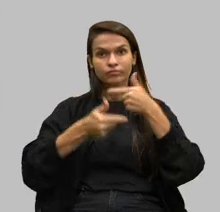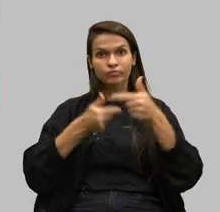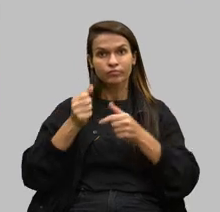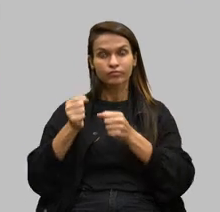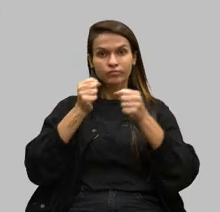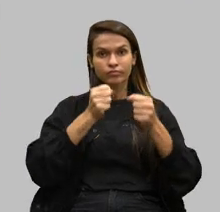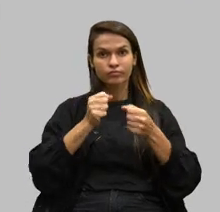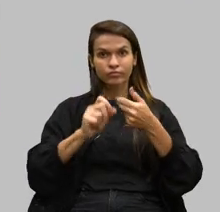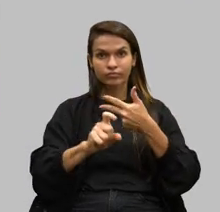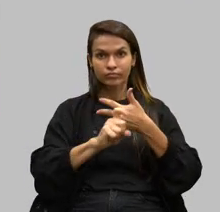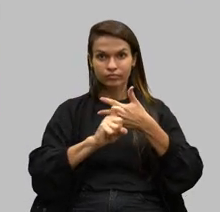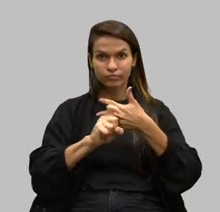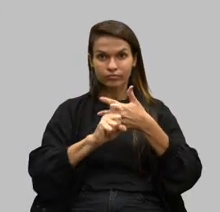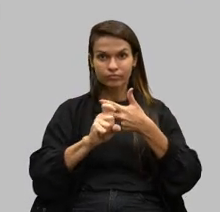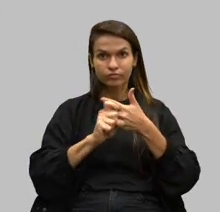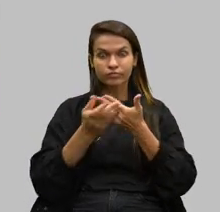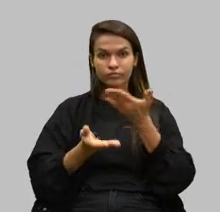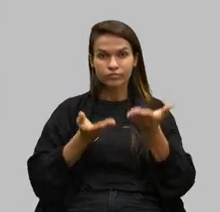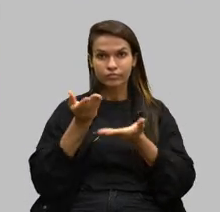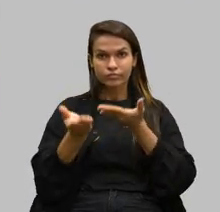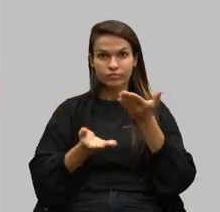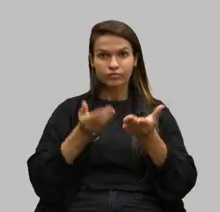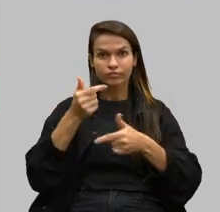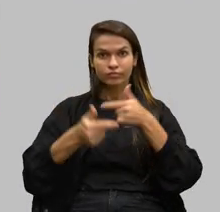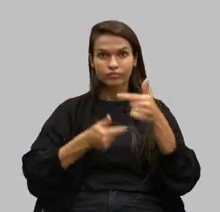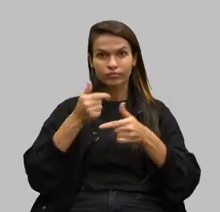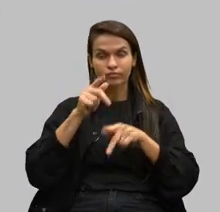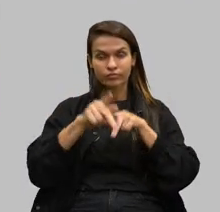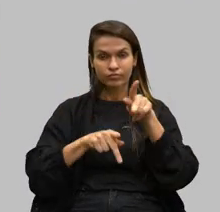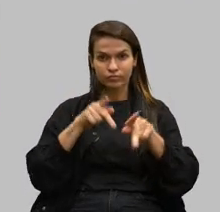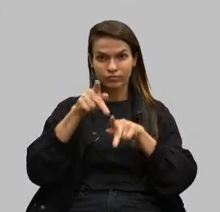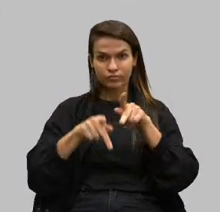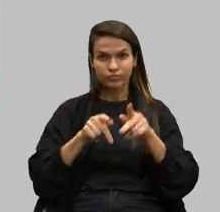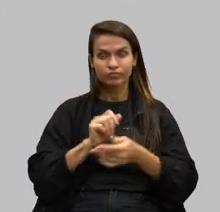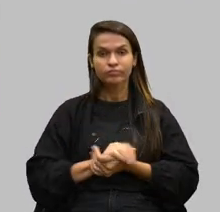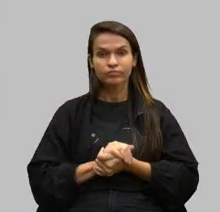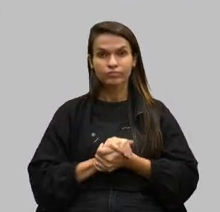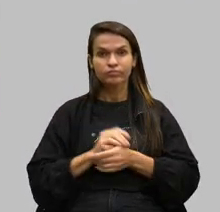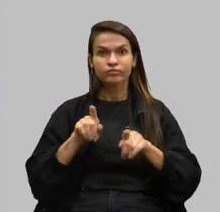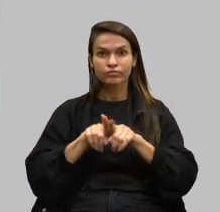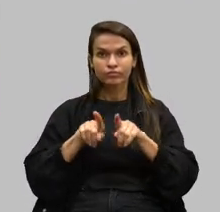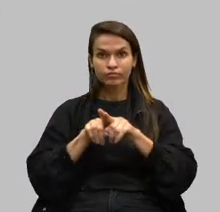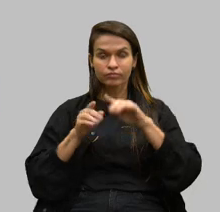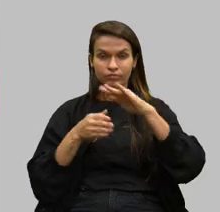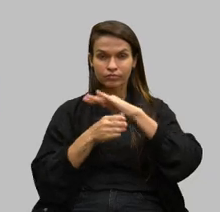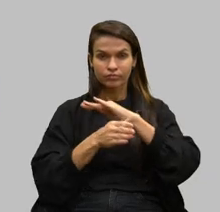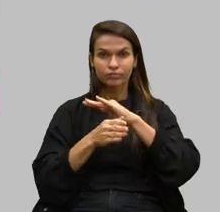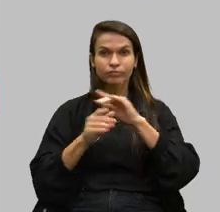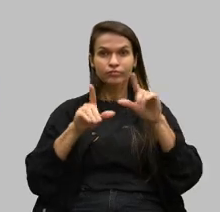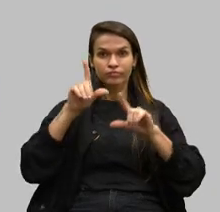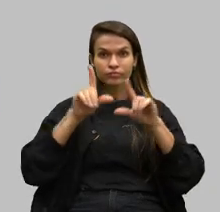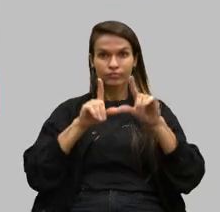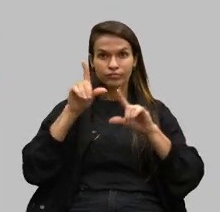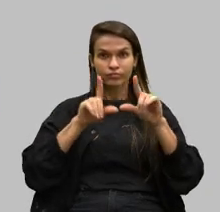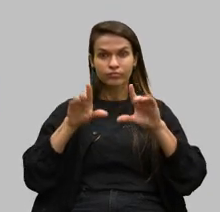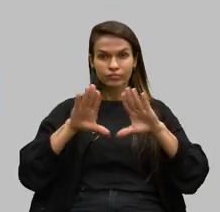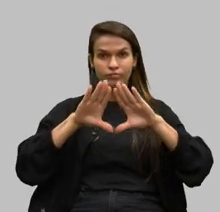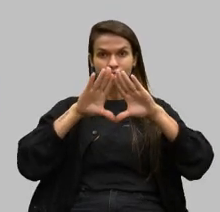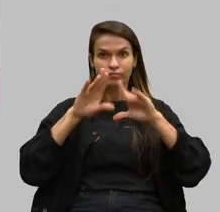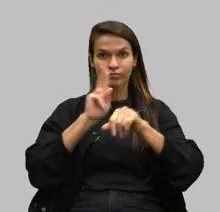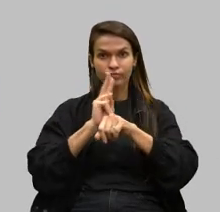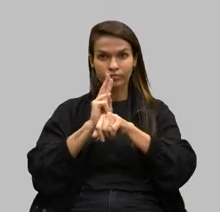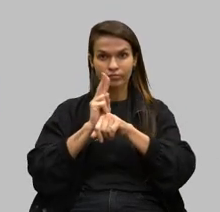Executivo no atendimento das demandas da população acesse o canal Assembleia fiscaliza para receber